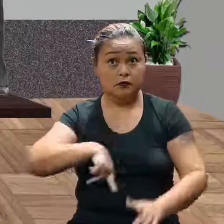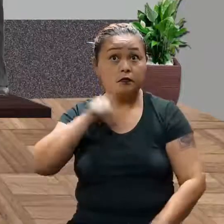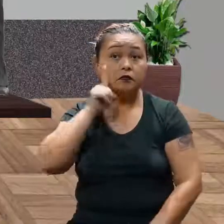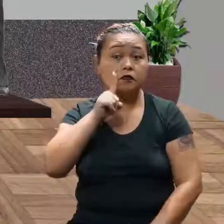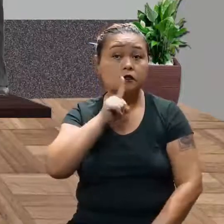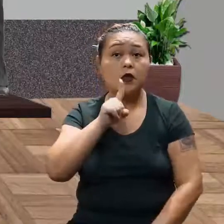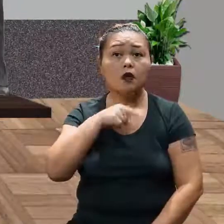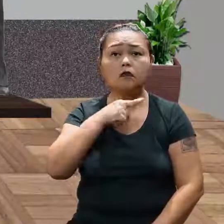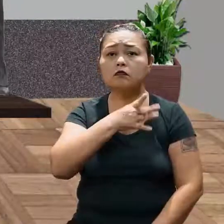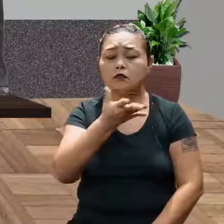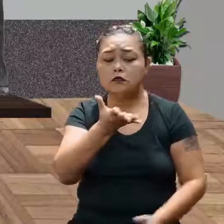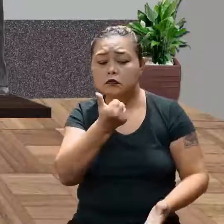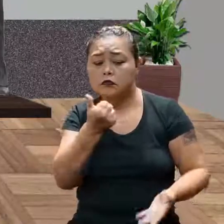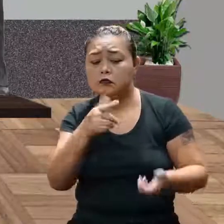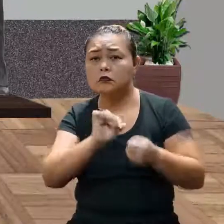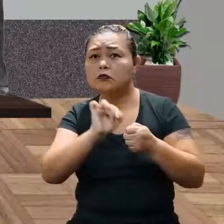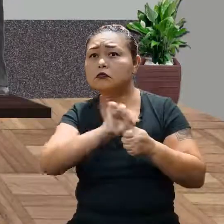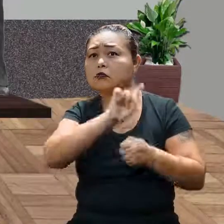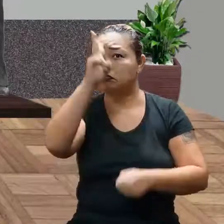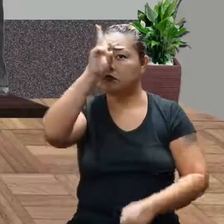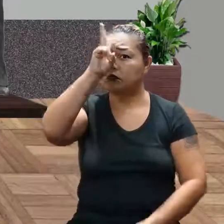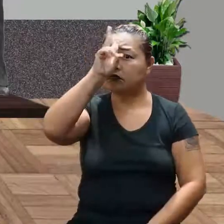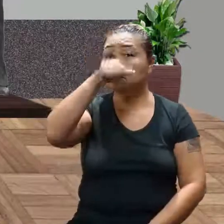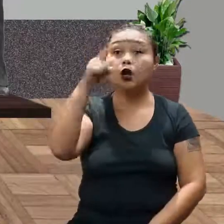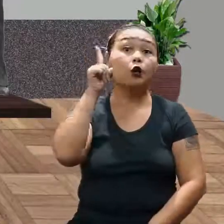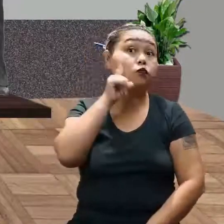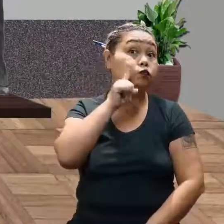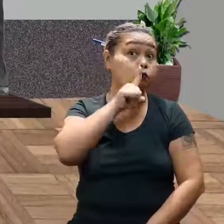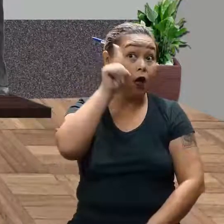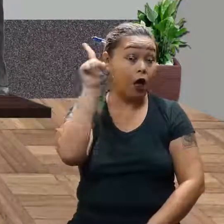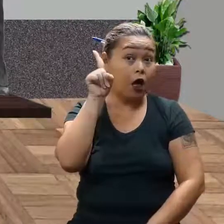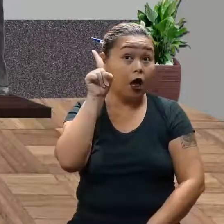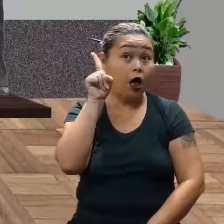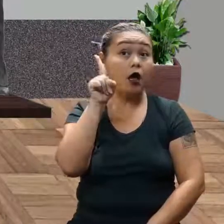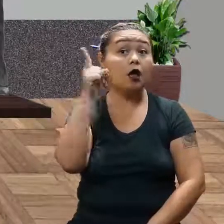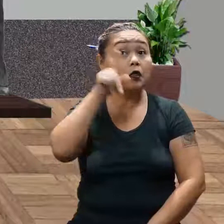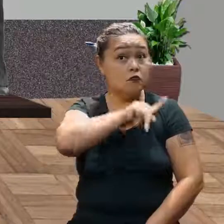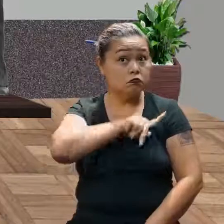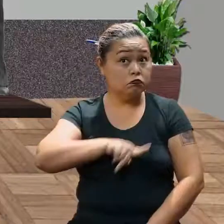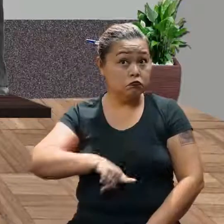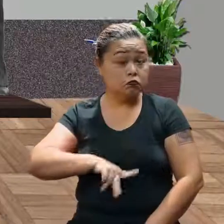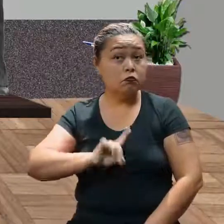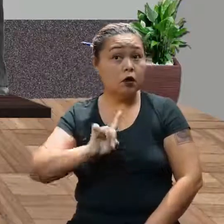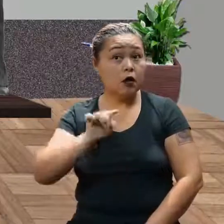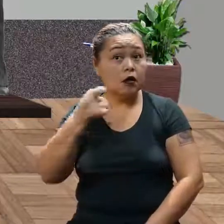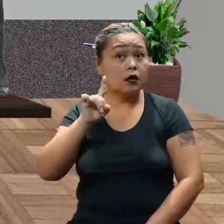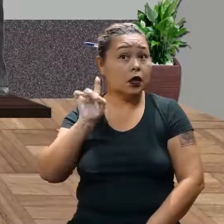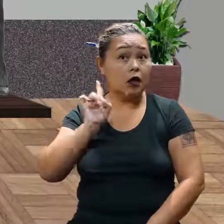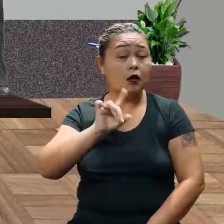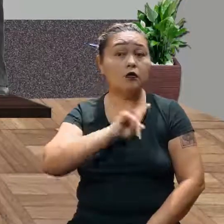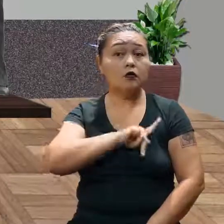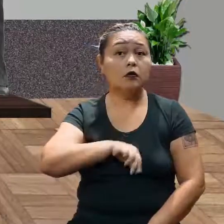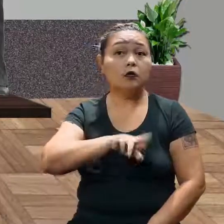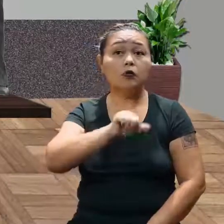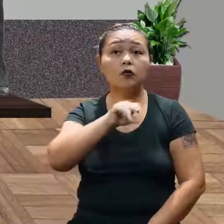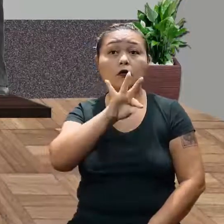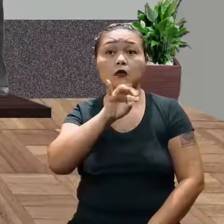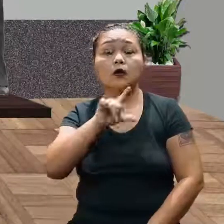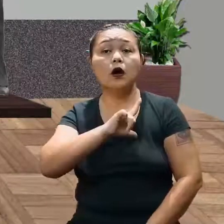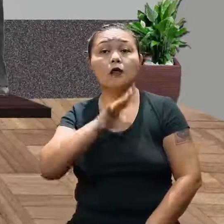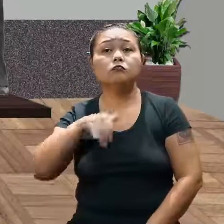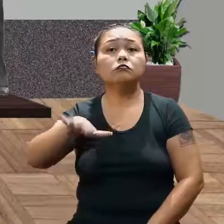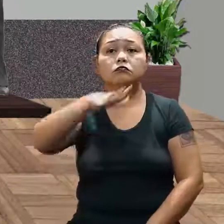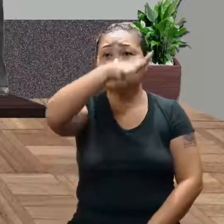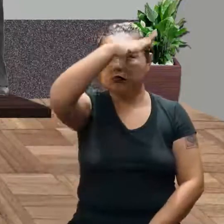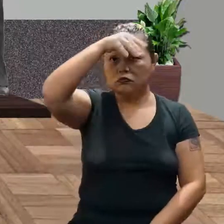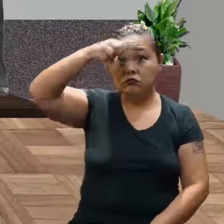mecanismo para o Museu de História Natural dos Estados Unidos, Roosevelt vem para a Amazônia. Ele vem para essa região do Mato